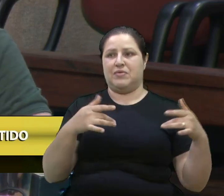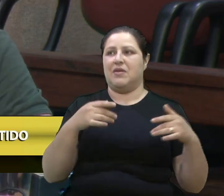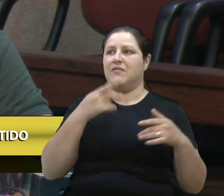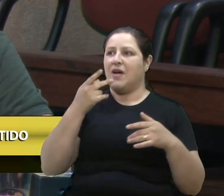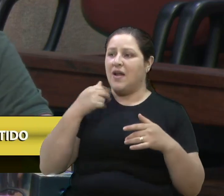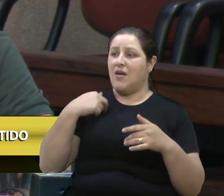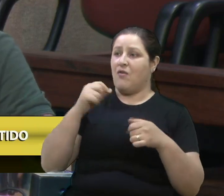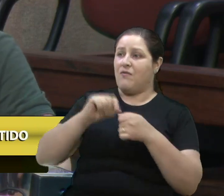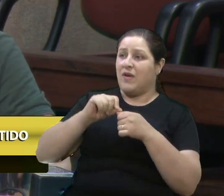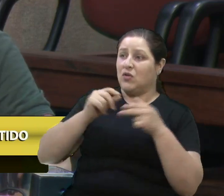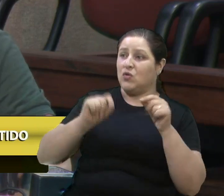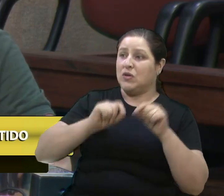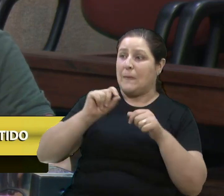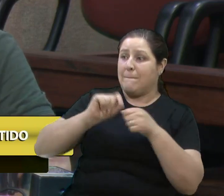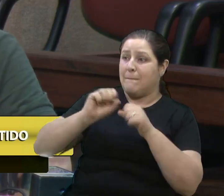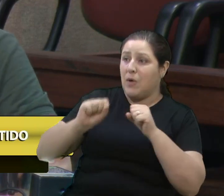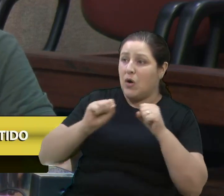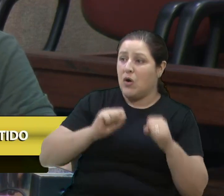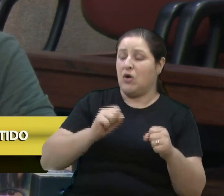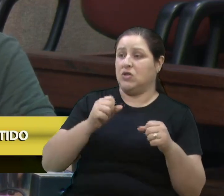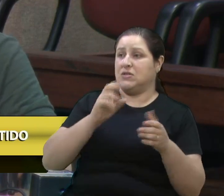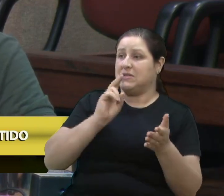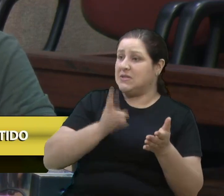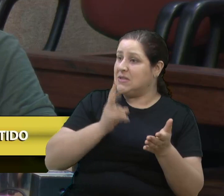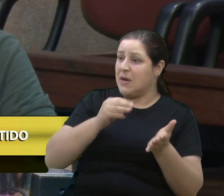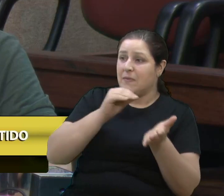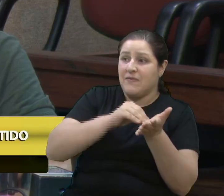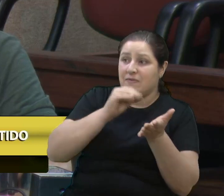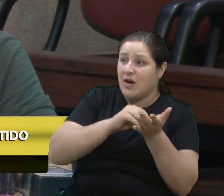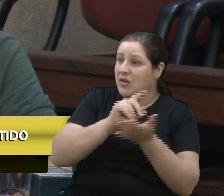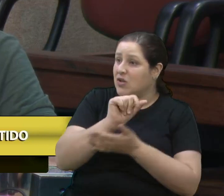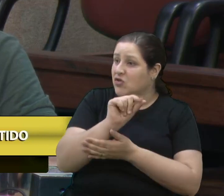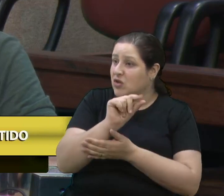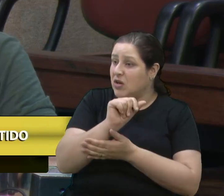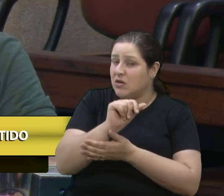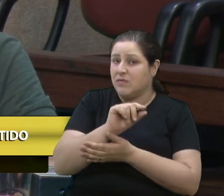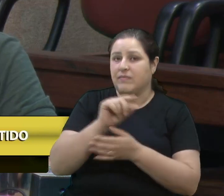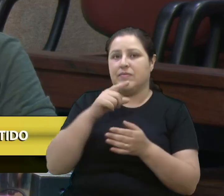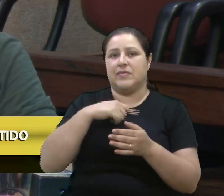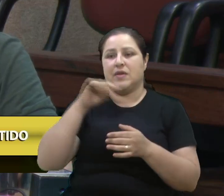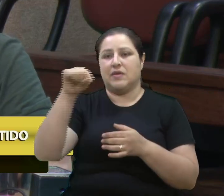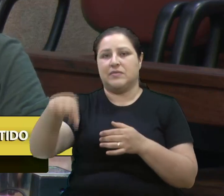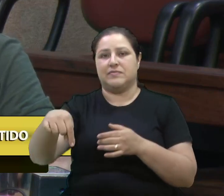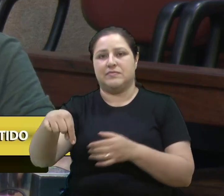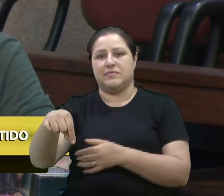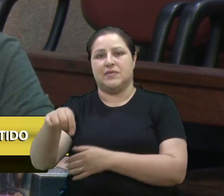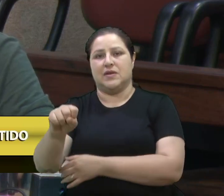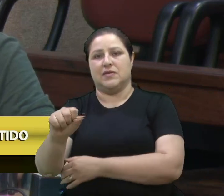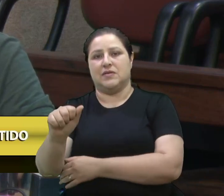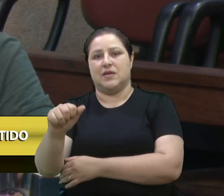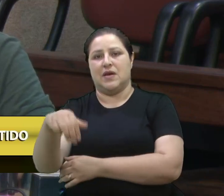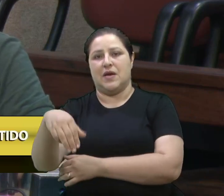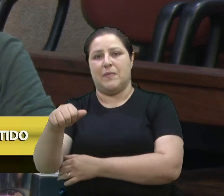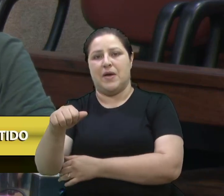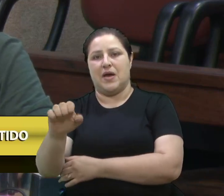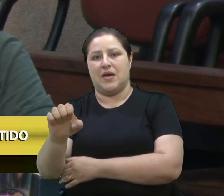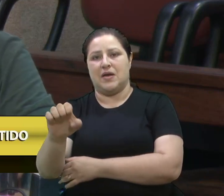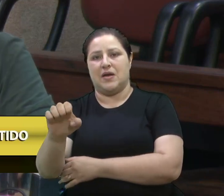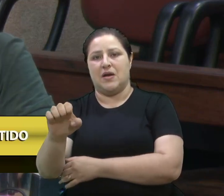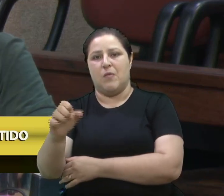pode, está sempre faltando dinheiro. Sempre... Enquanto isso, nós temos o SAMAI lá com os cofres cheios.